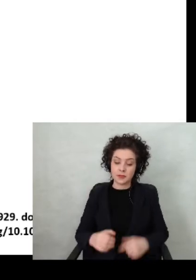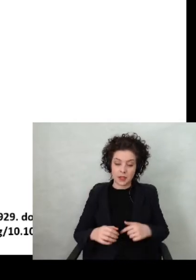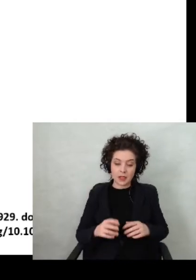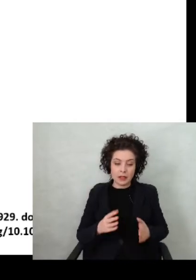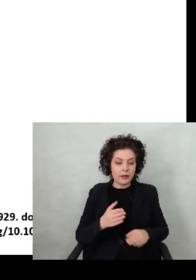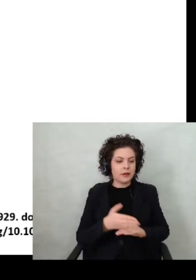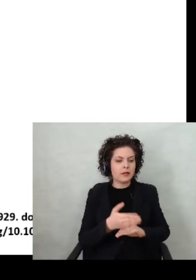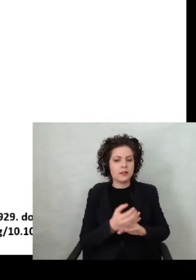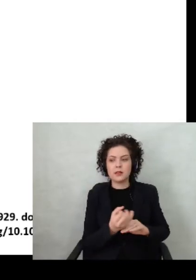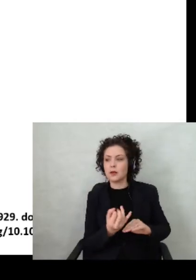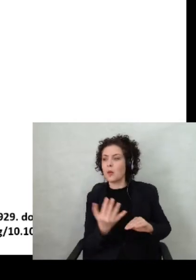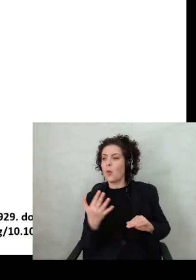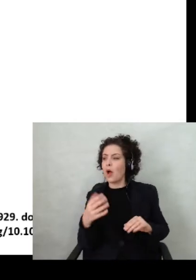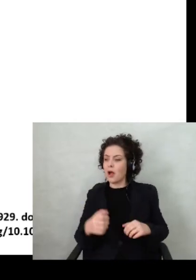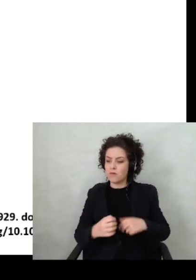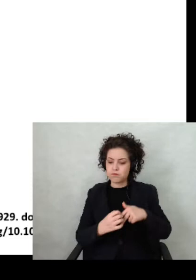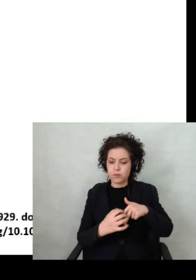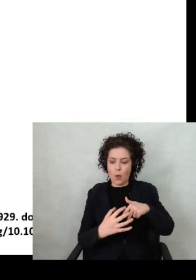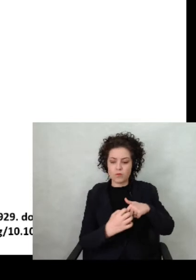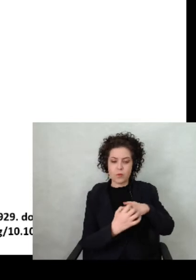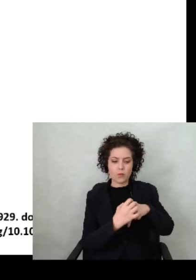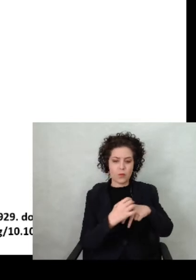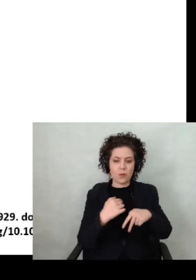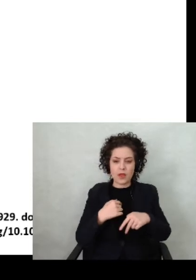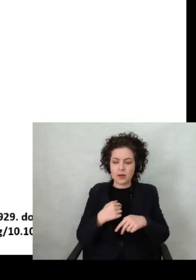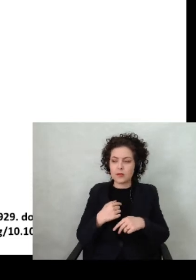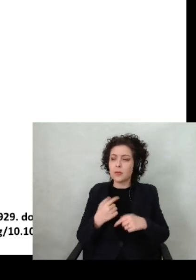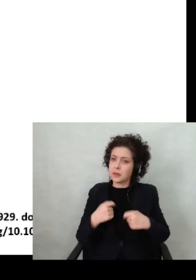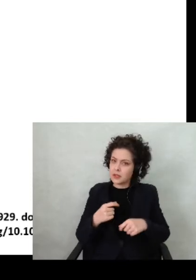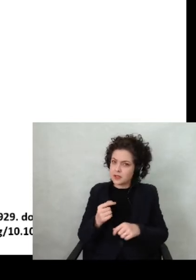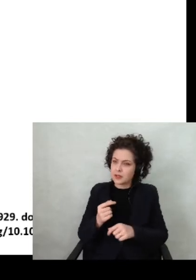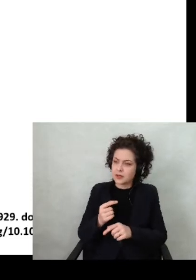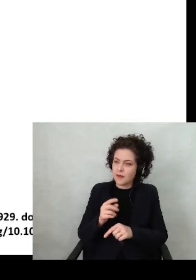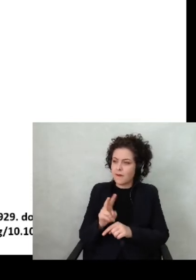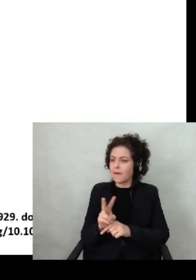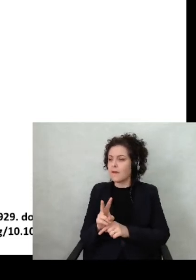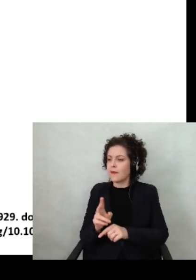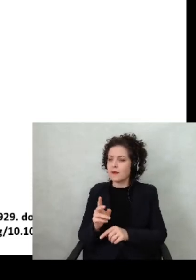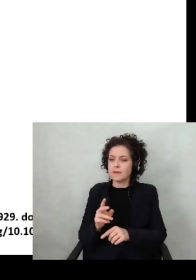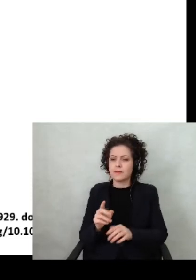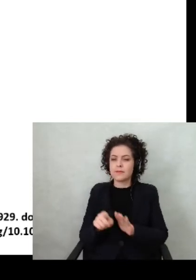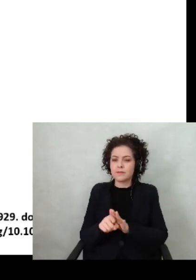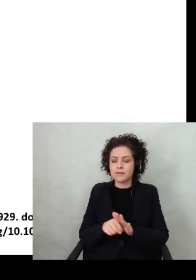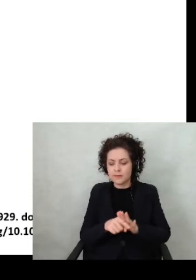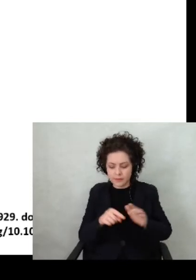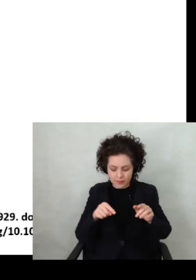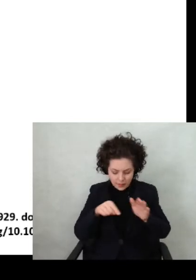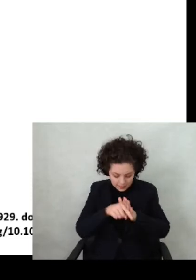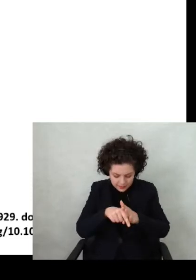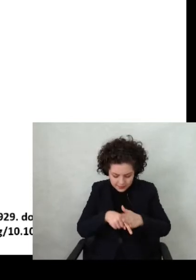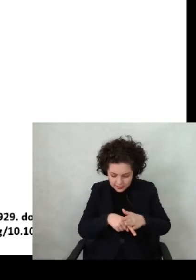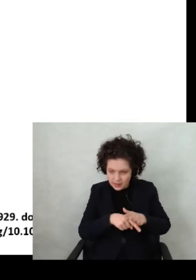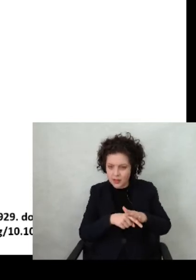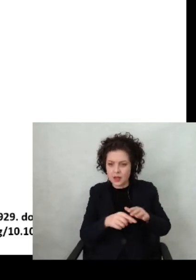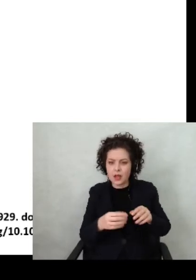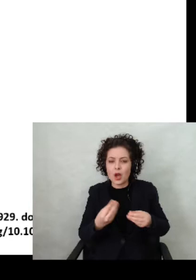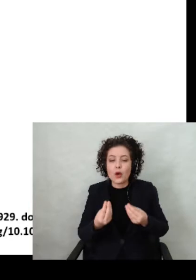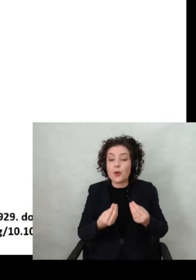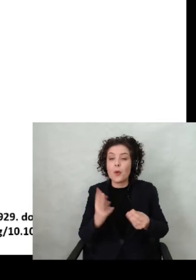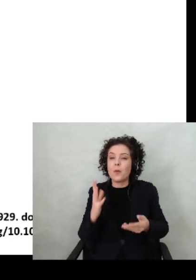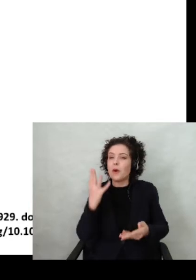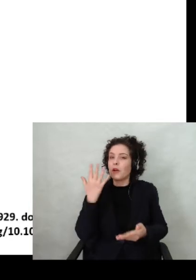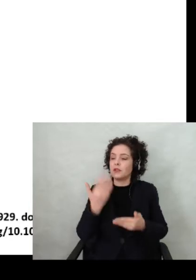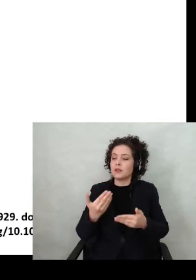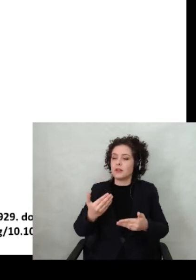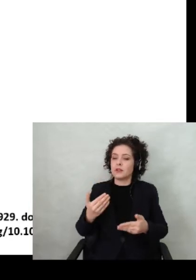que eu deveria rastrear ativamente os fenômenos tromboembólicos? Nós sabemos que isso pode ser feito,